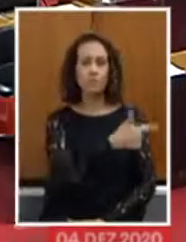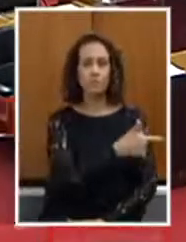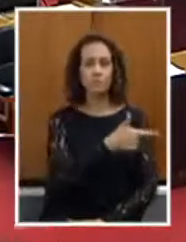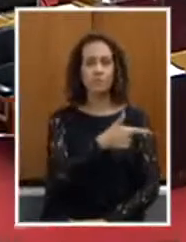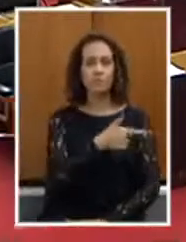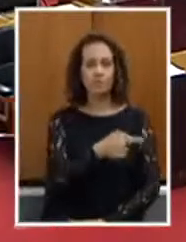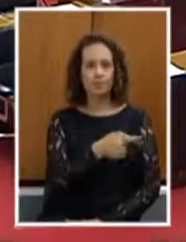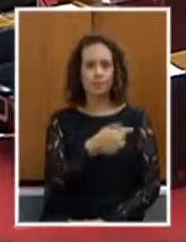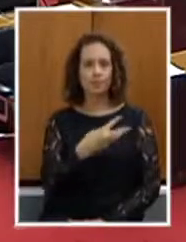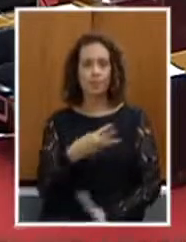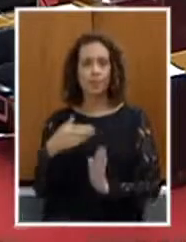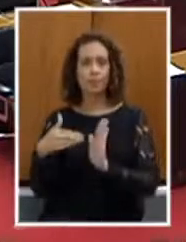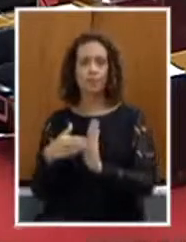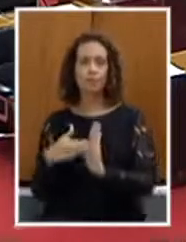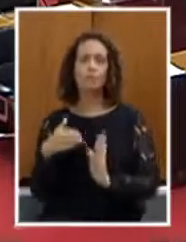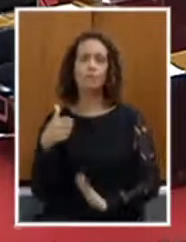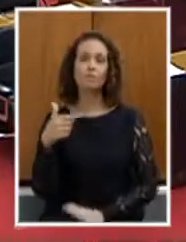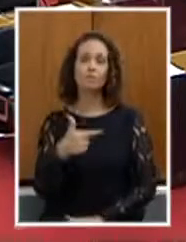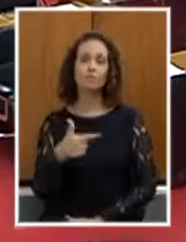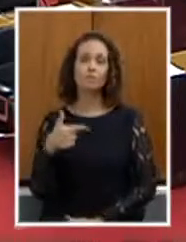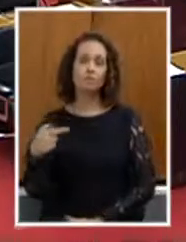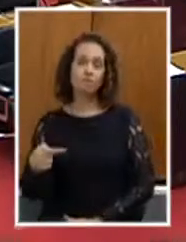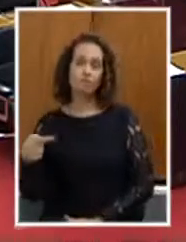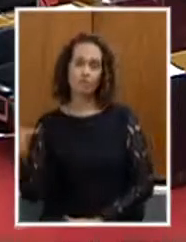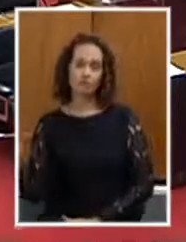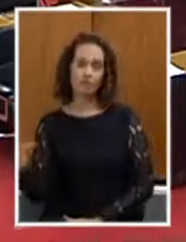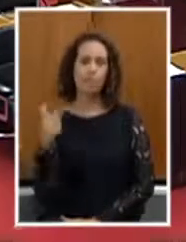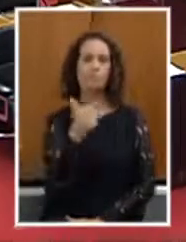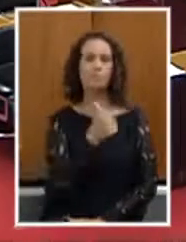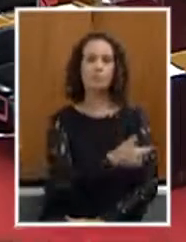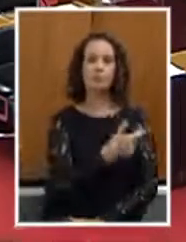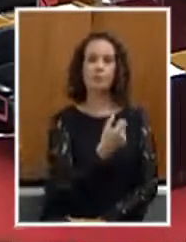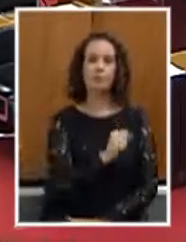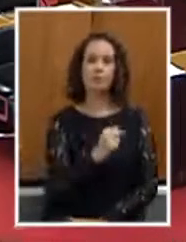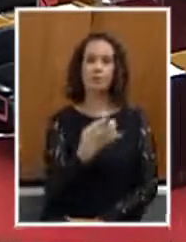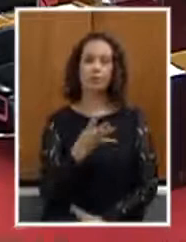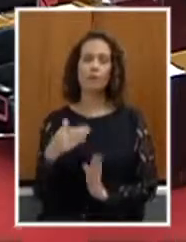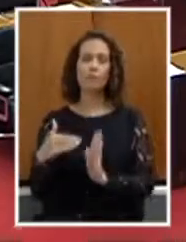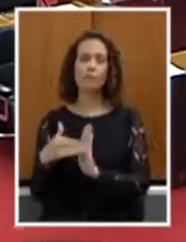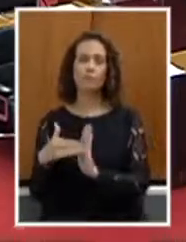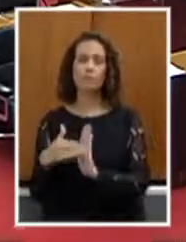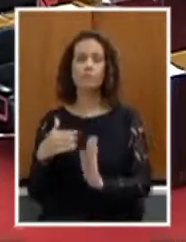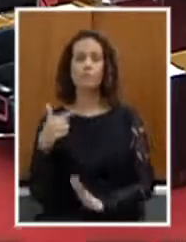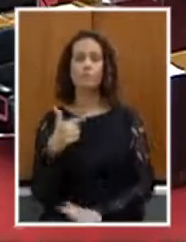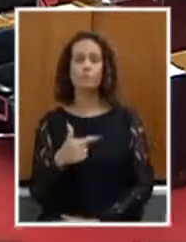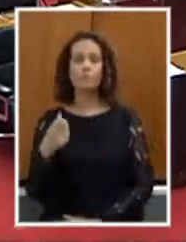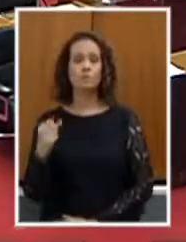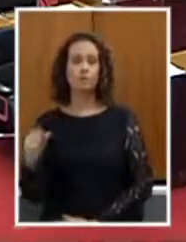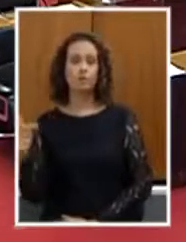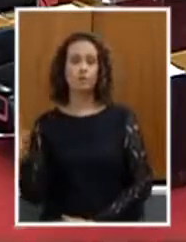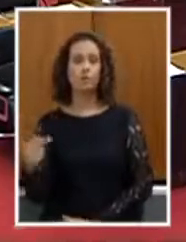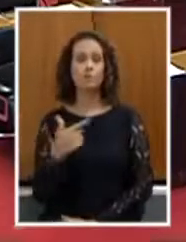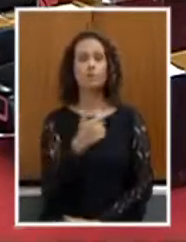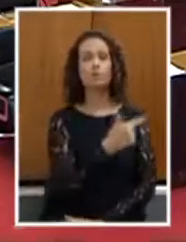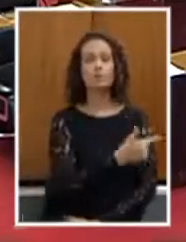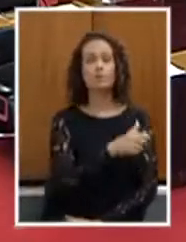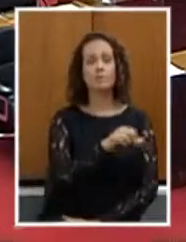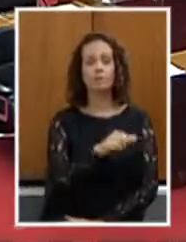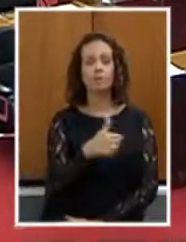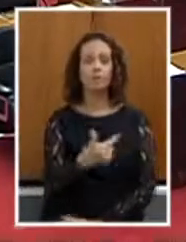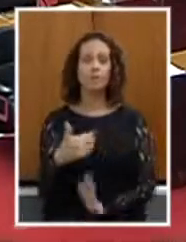273 a 277, 284 a 287,